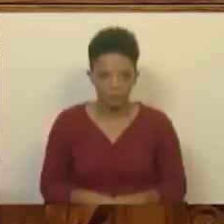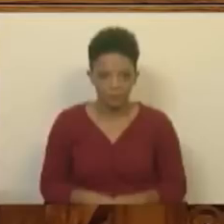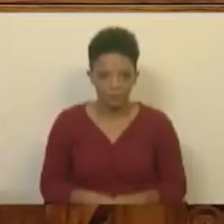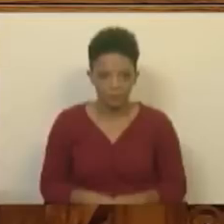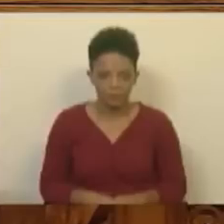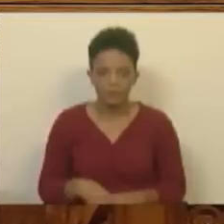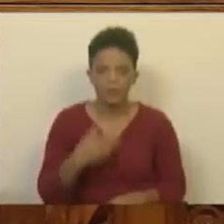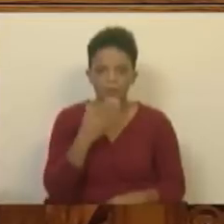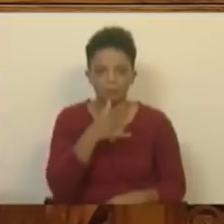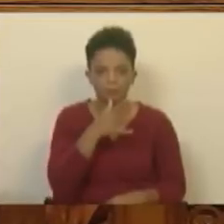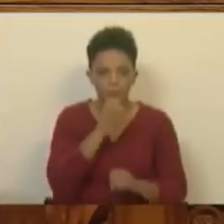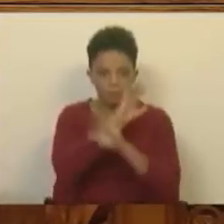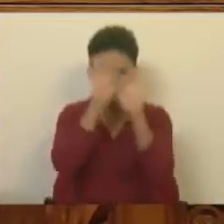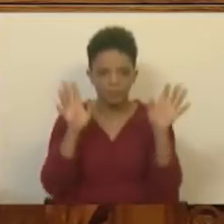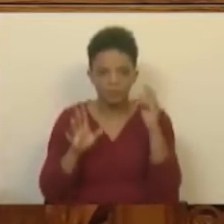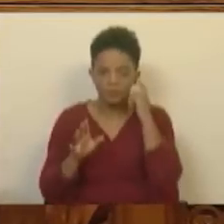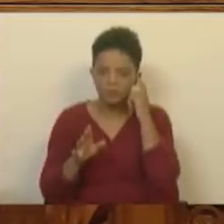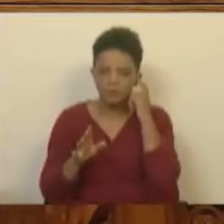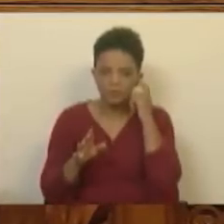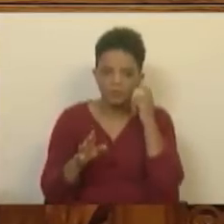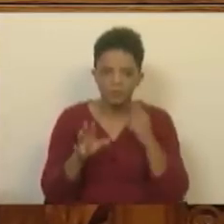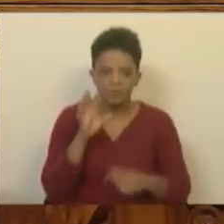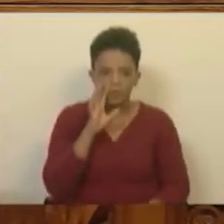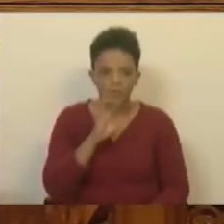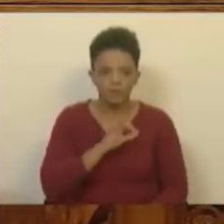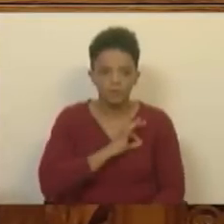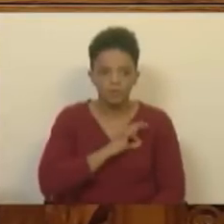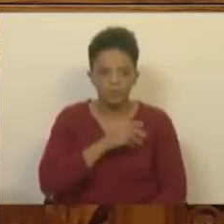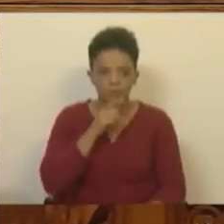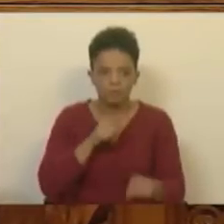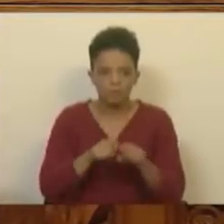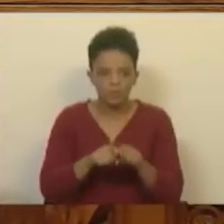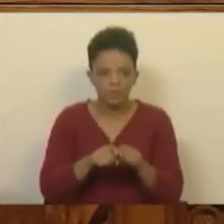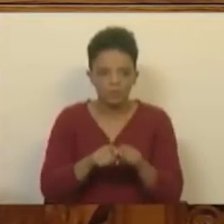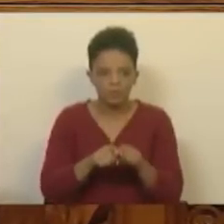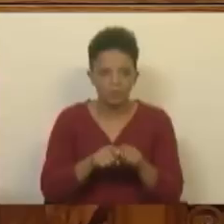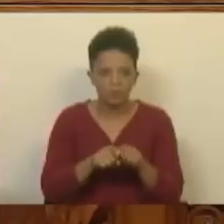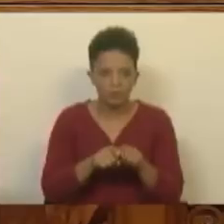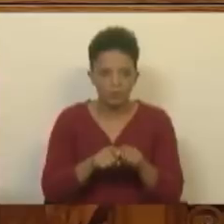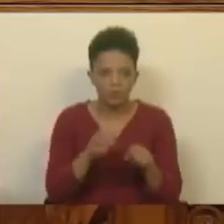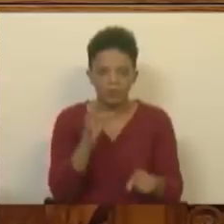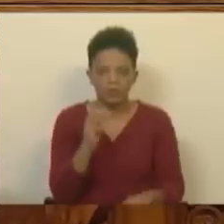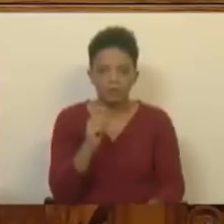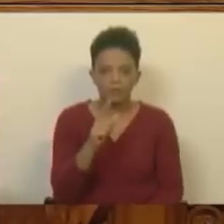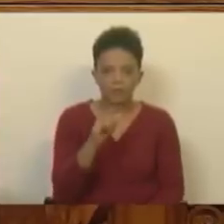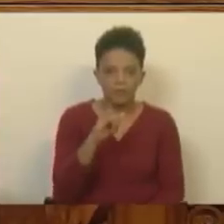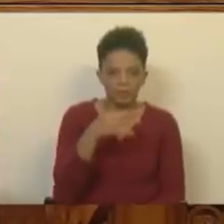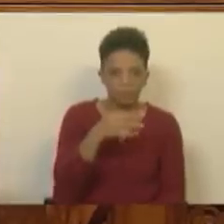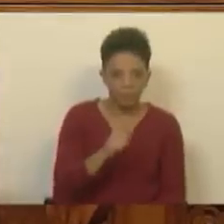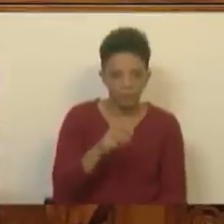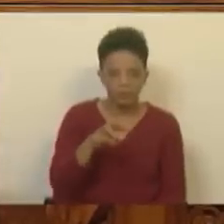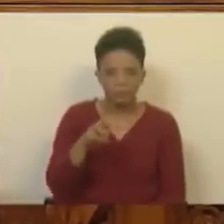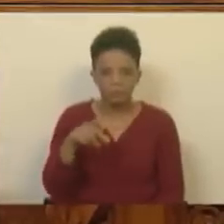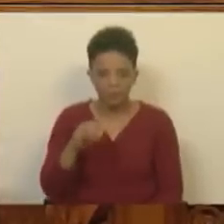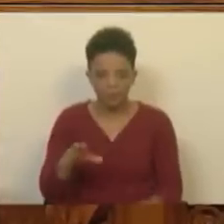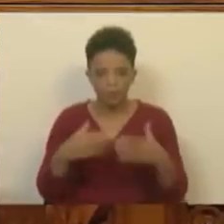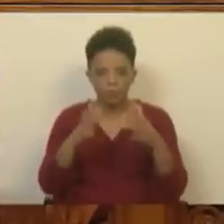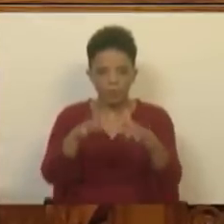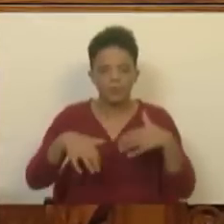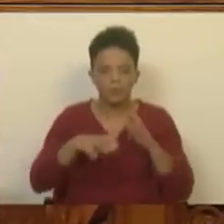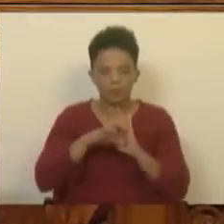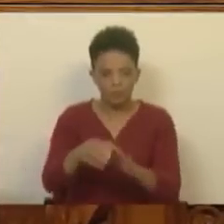o pedido de esclarecimento da palavra o senhor Deputado Felipe Melo do grupo ornamentado chega faz favor